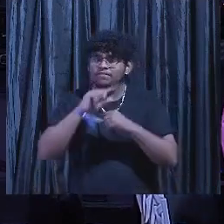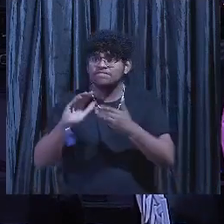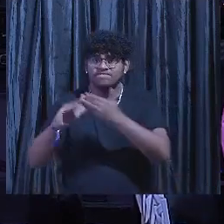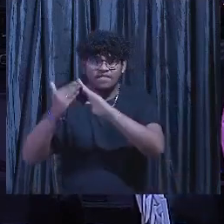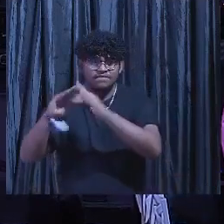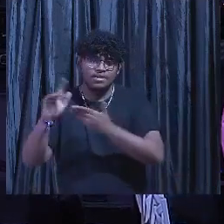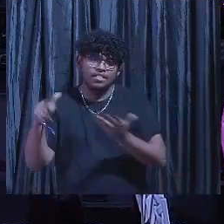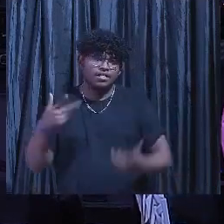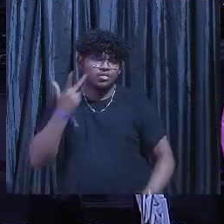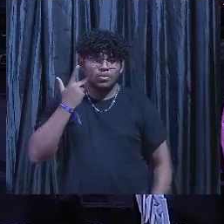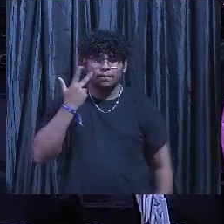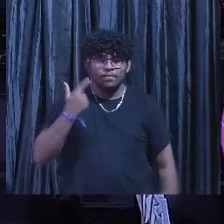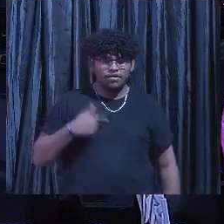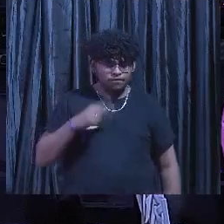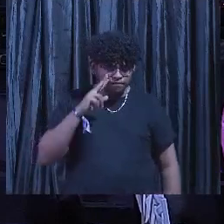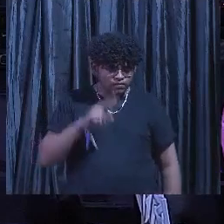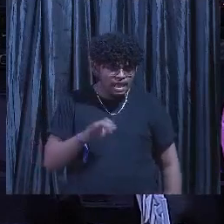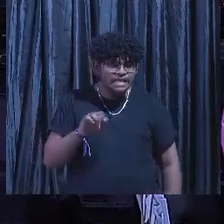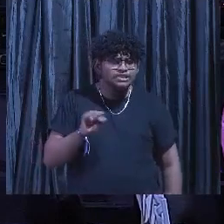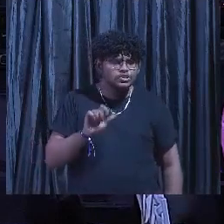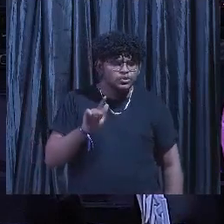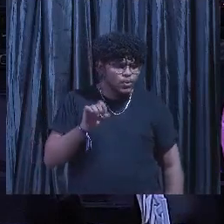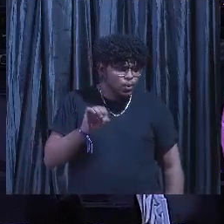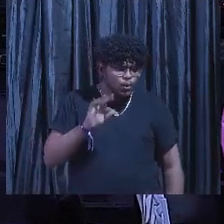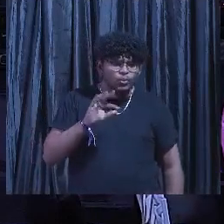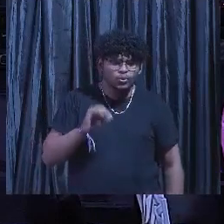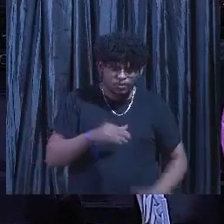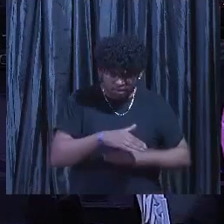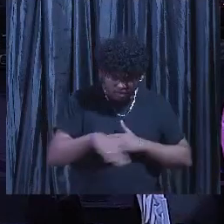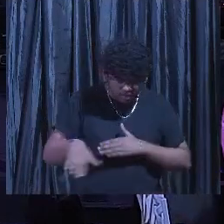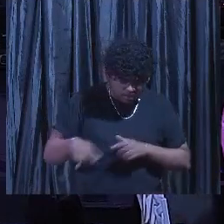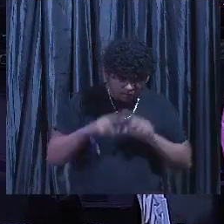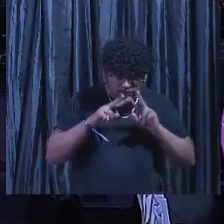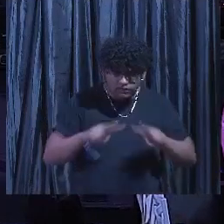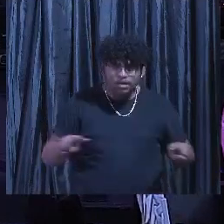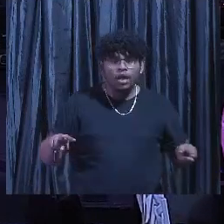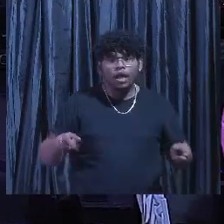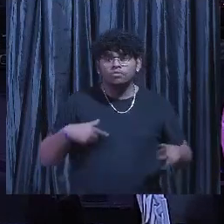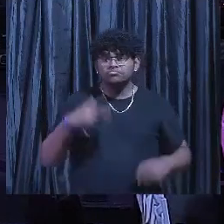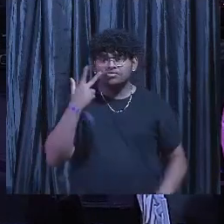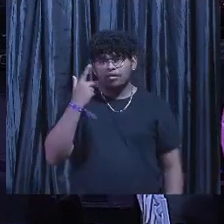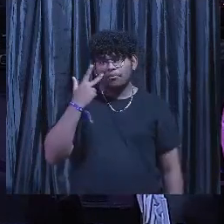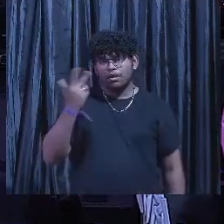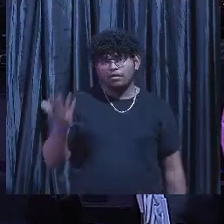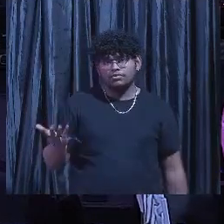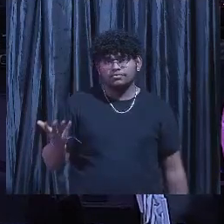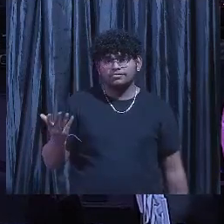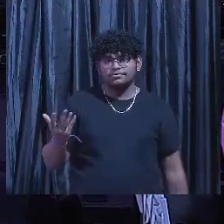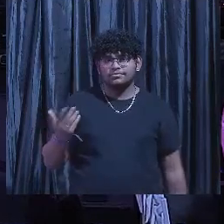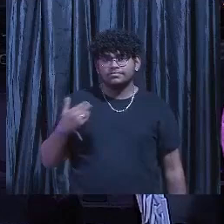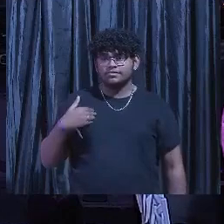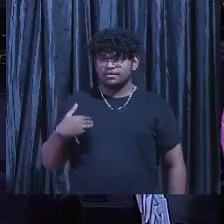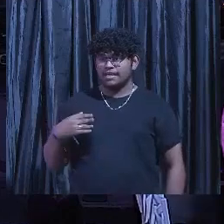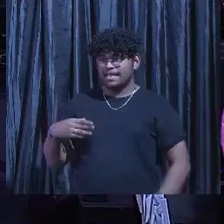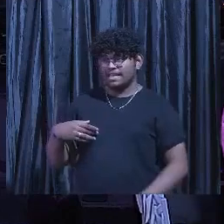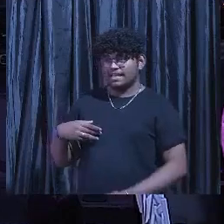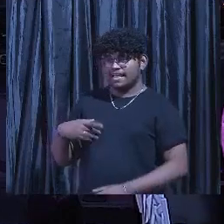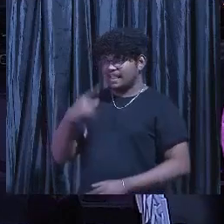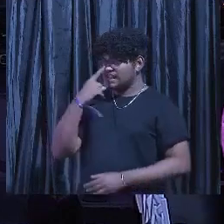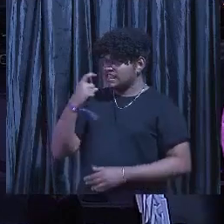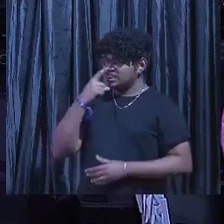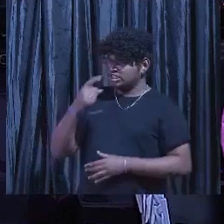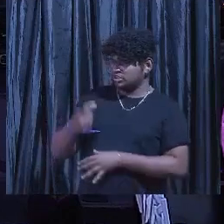um esgotinho passando, isso é normal. Então, naquela esquina, se tem um acúmulo de lixo, isso acontece toda semana. Então, isso não é